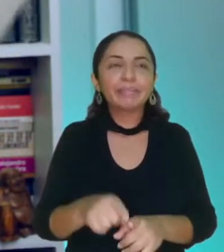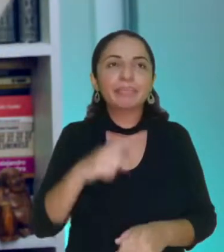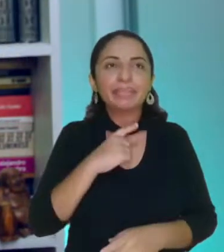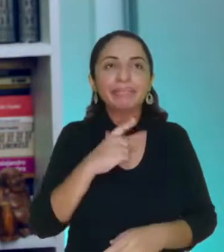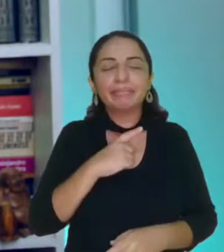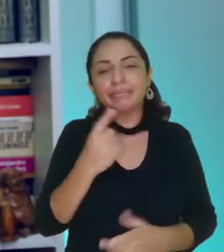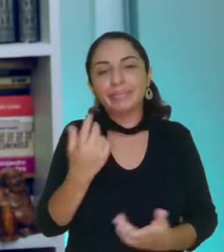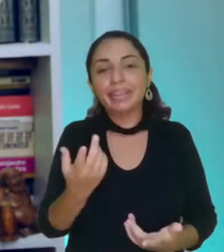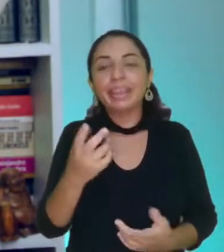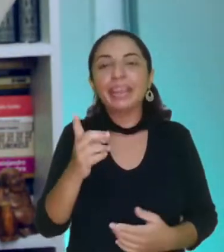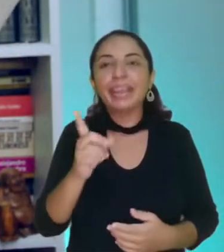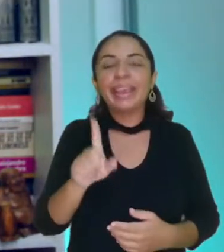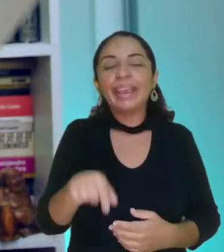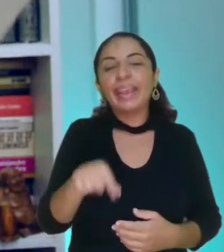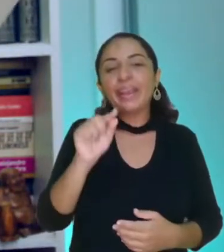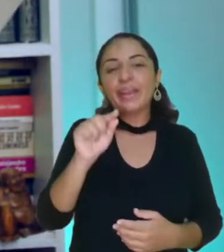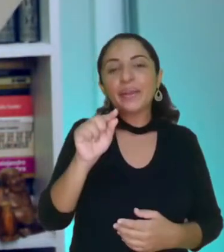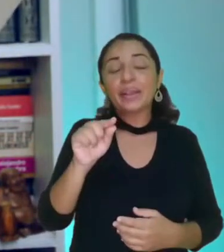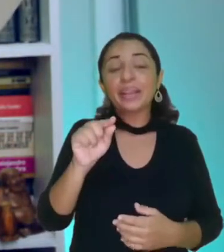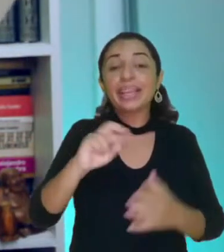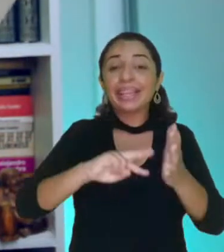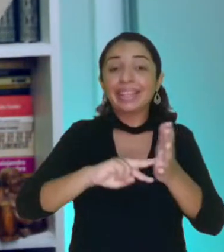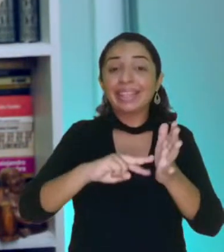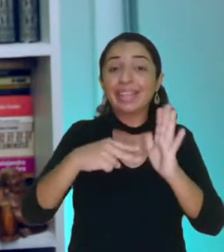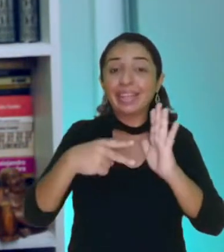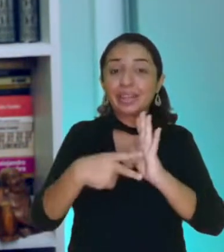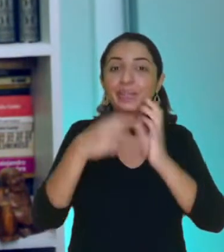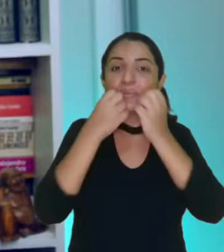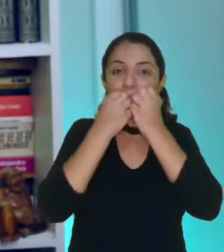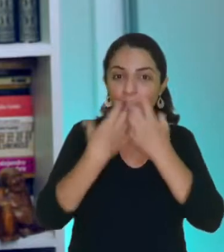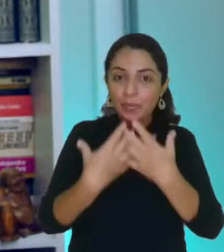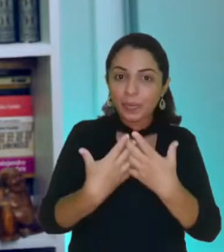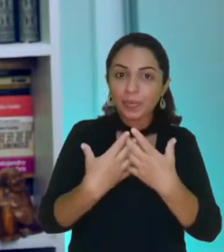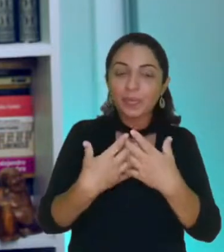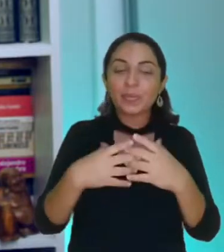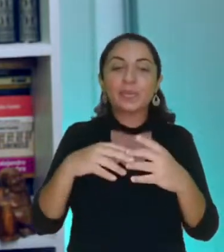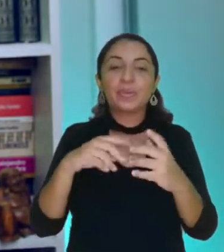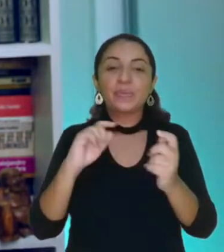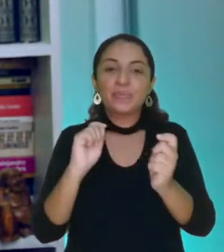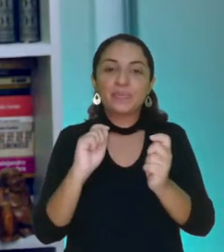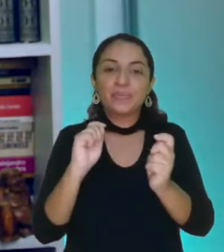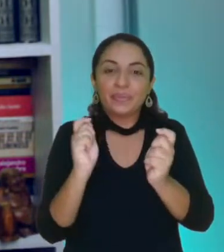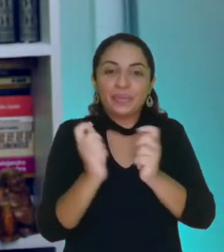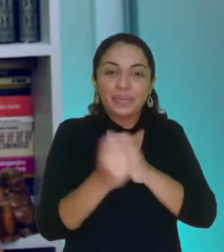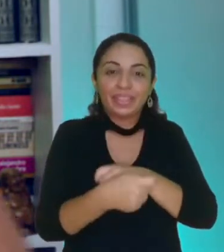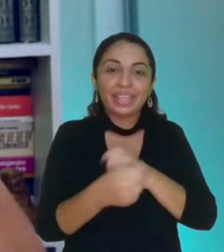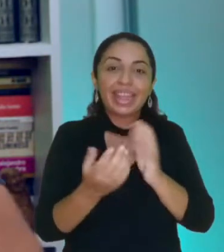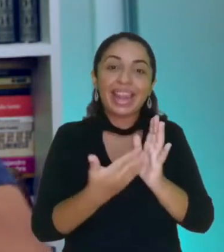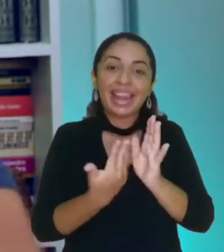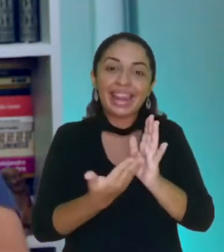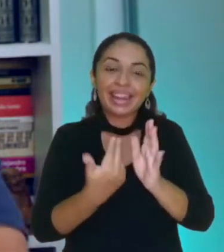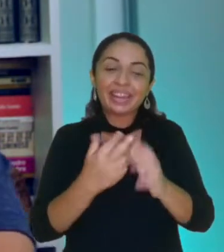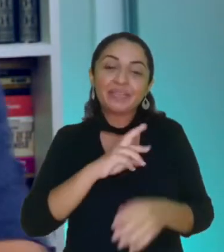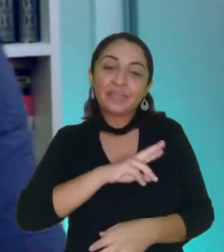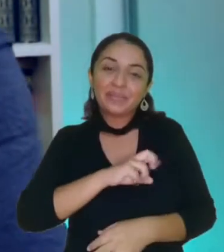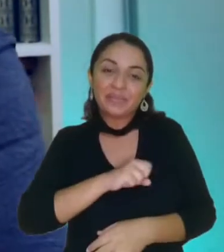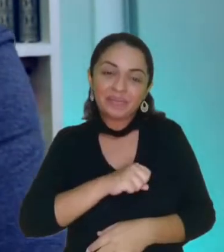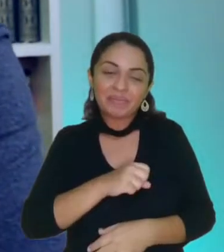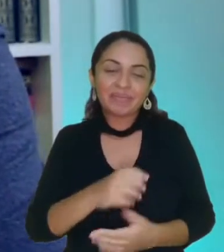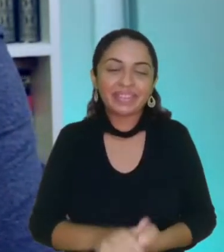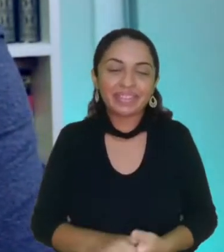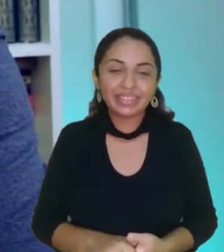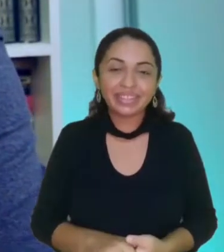né? Tem boas traduções em grandes romances também. Em grandes livros.